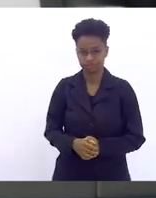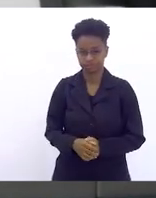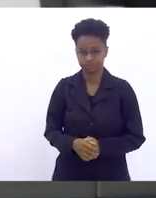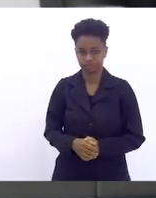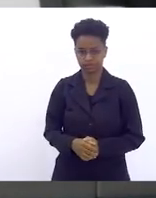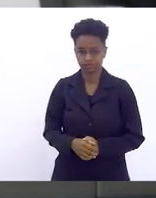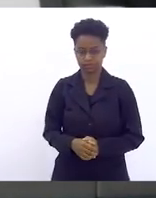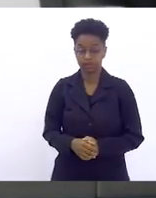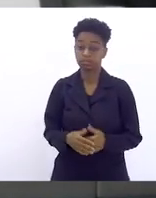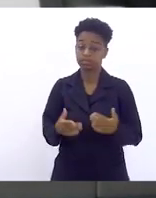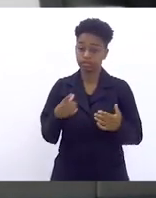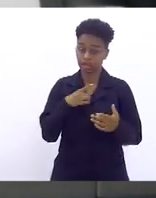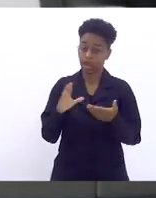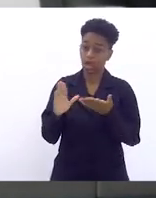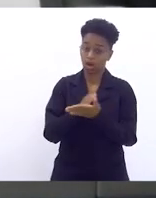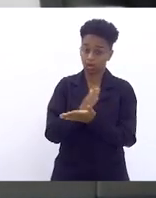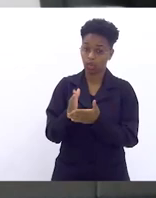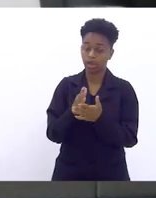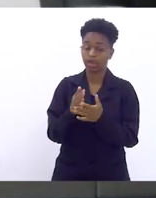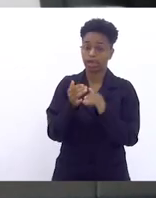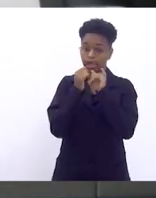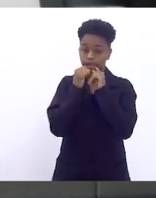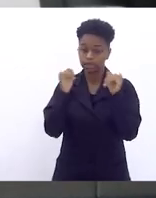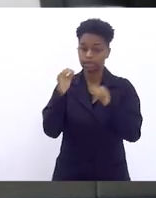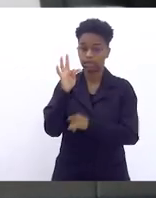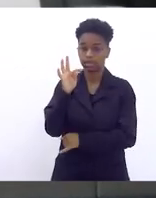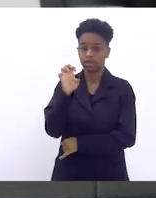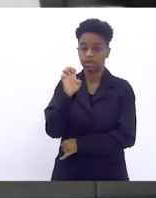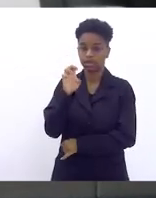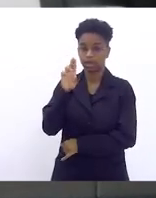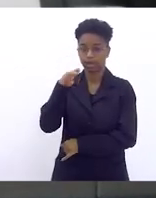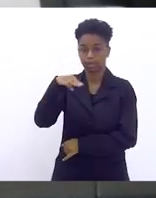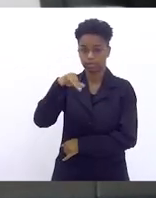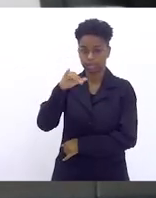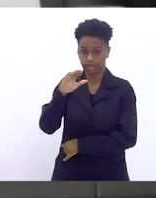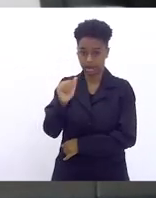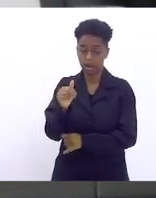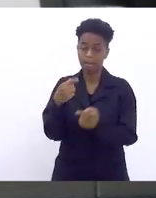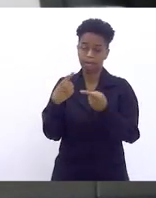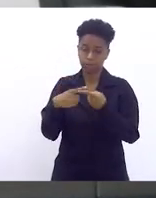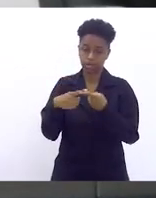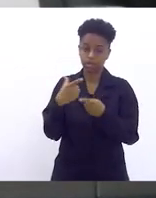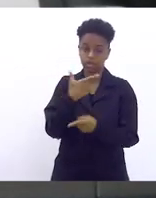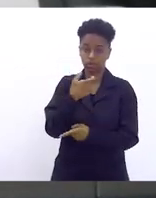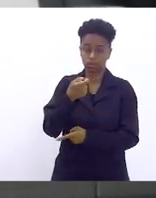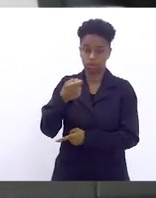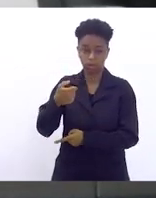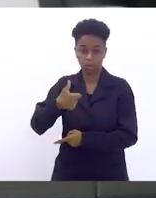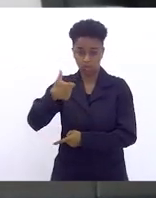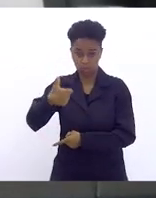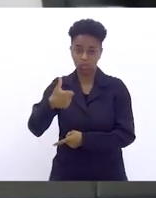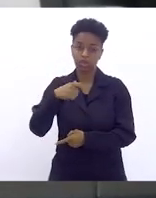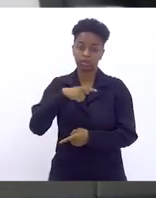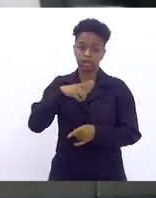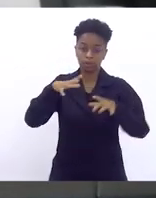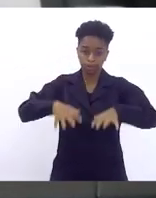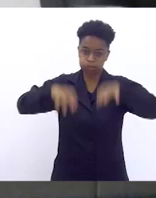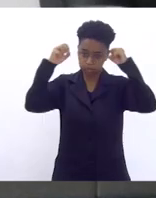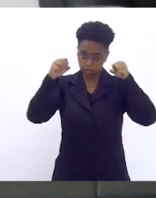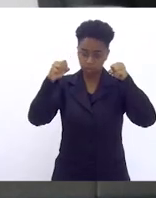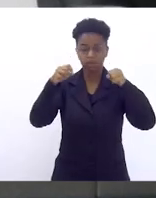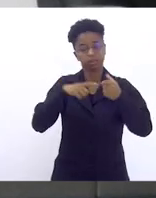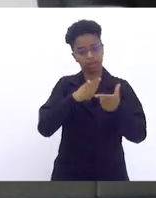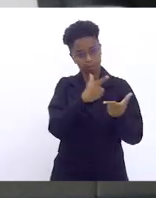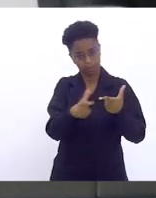térmica ainda existe né porque desde o apagão de 2001 nós tivemos esses problemas e tem algumas